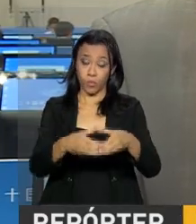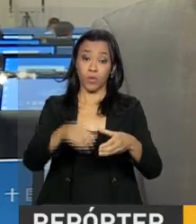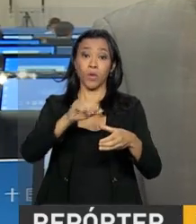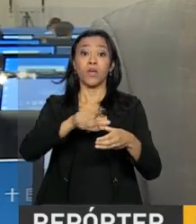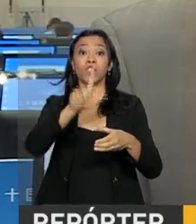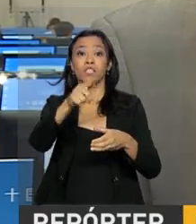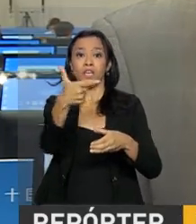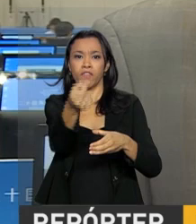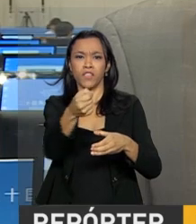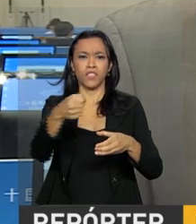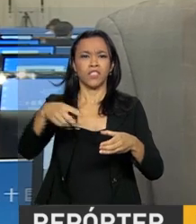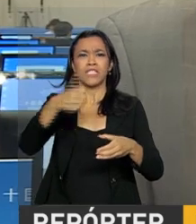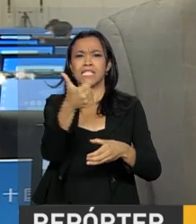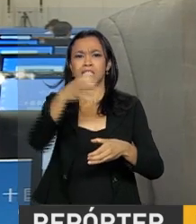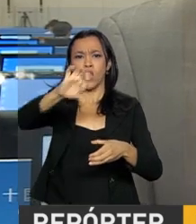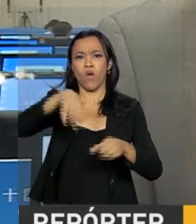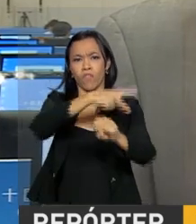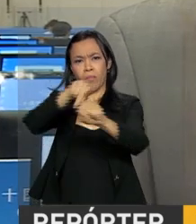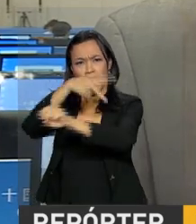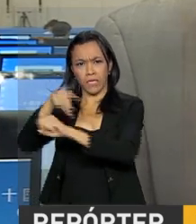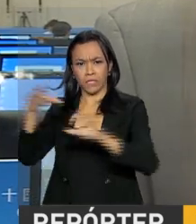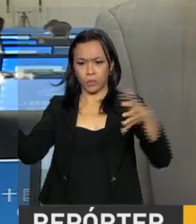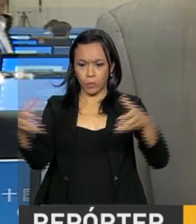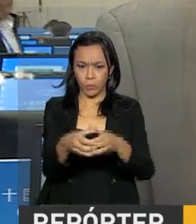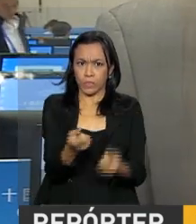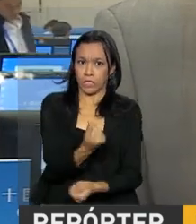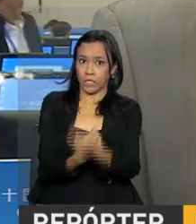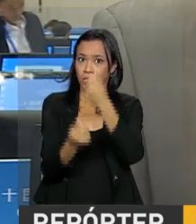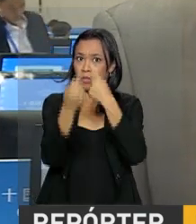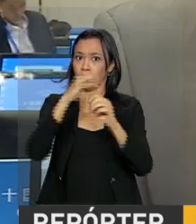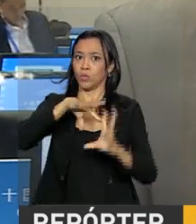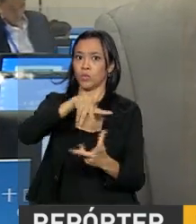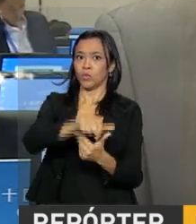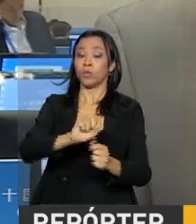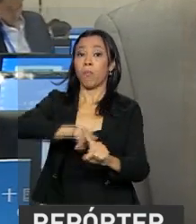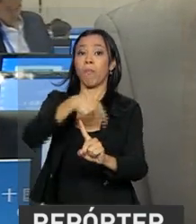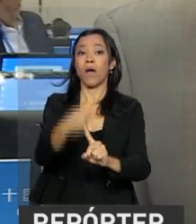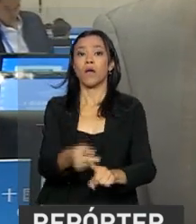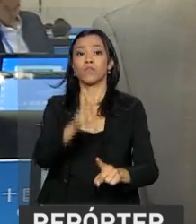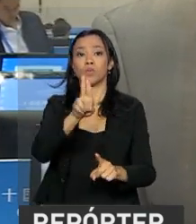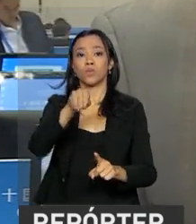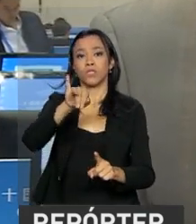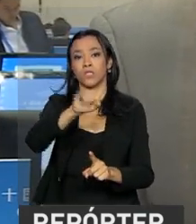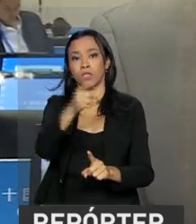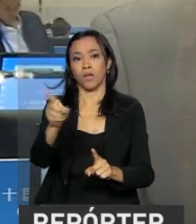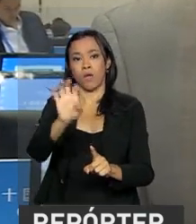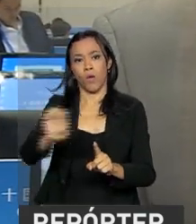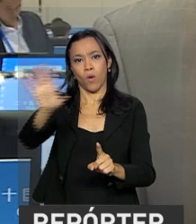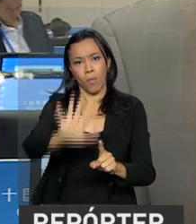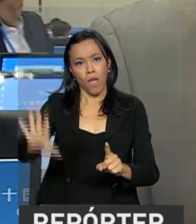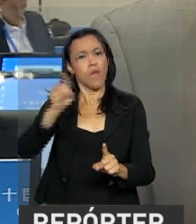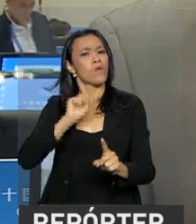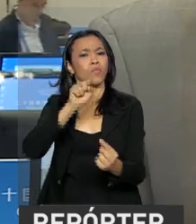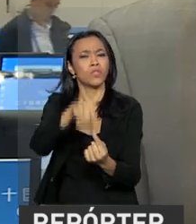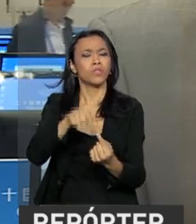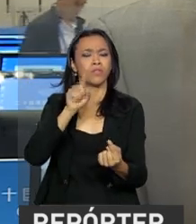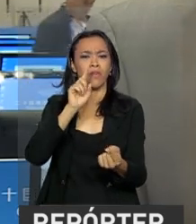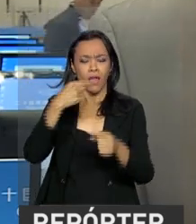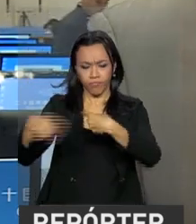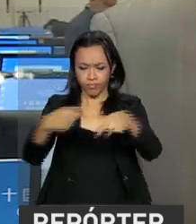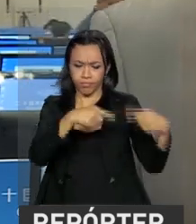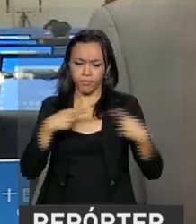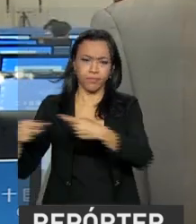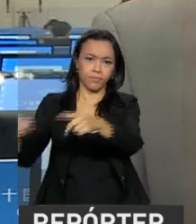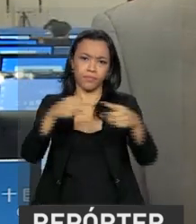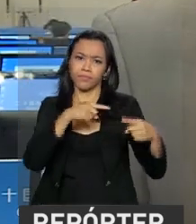19 países mais ricos do mundo mais a união europeia é uma Instância que debate os rumos do crescimento e do desenvolvimento